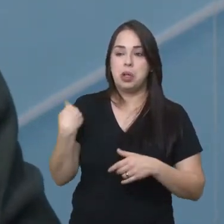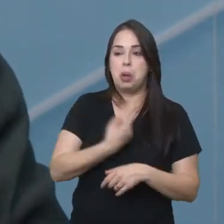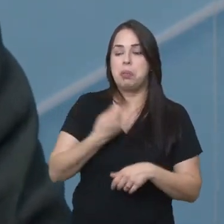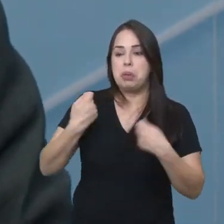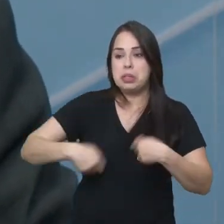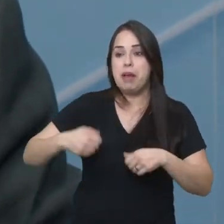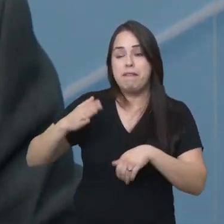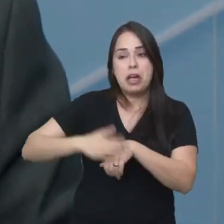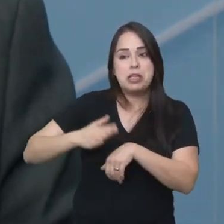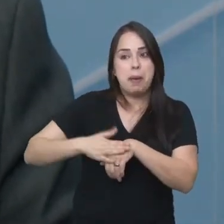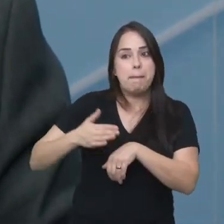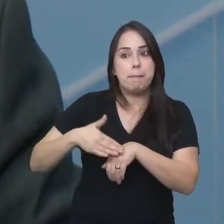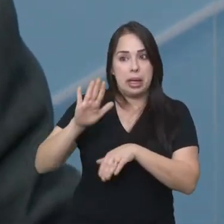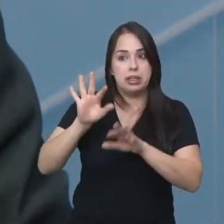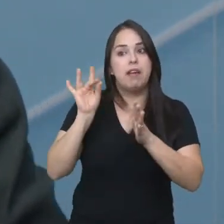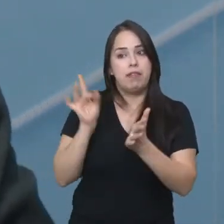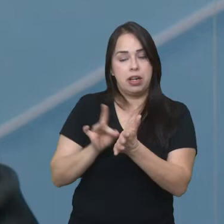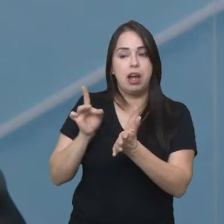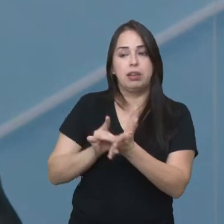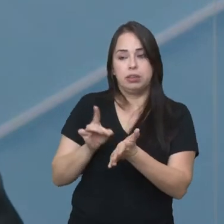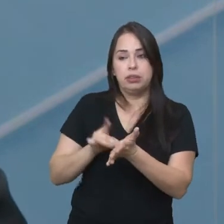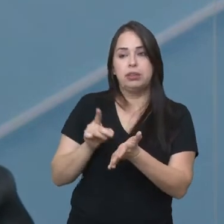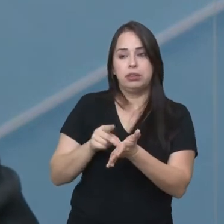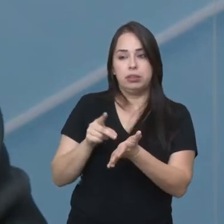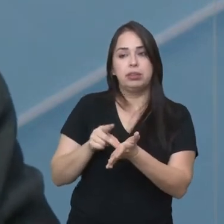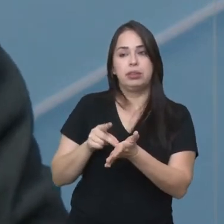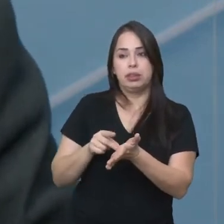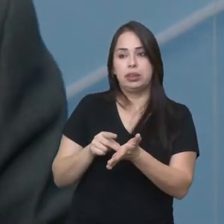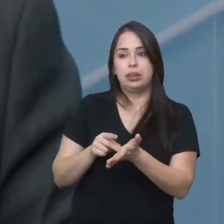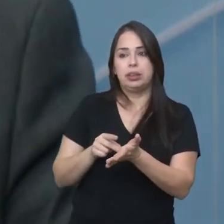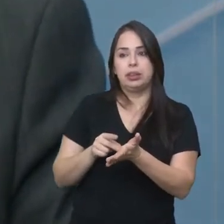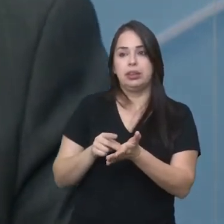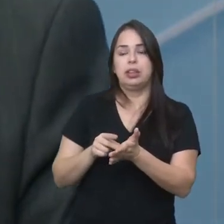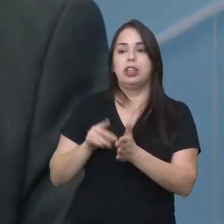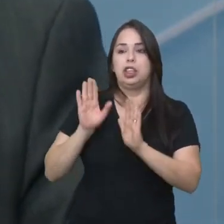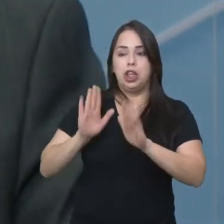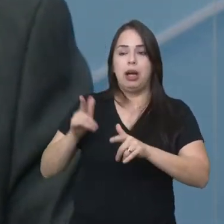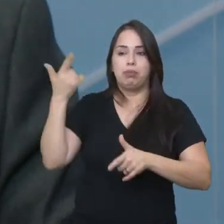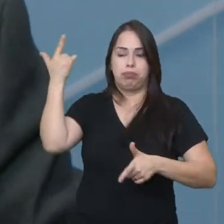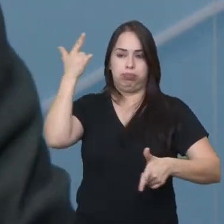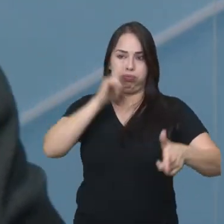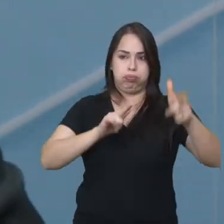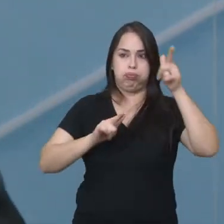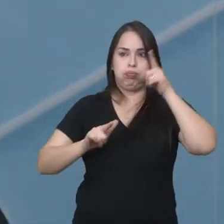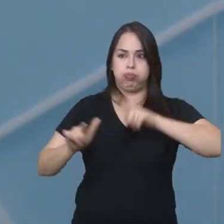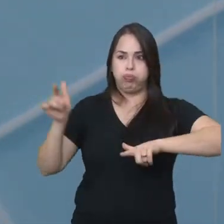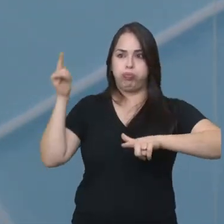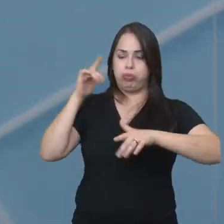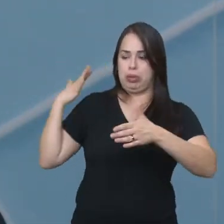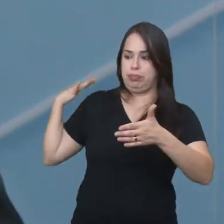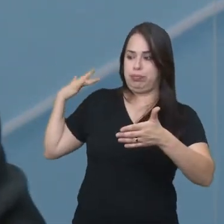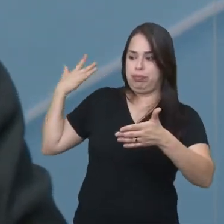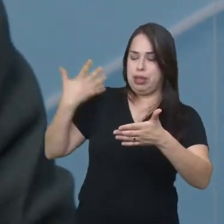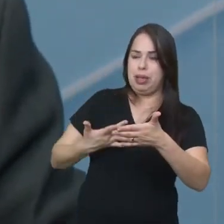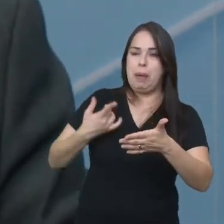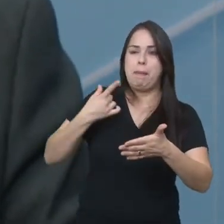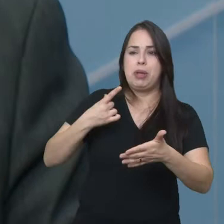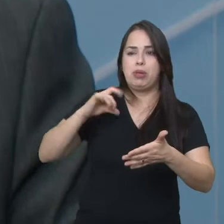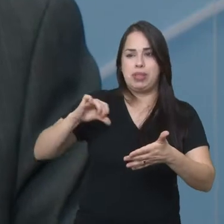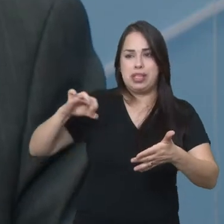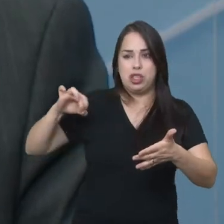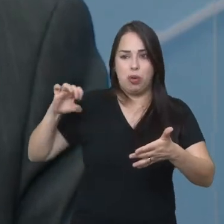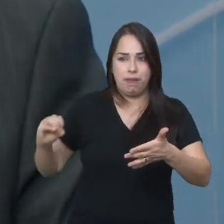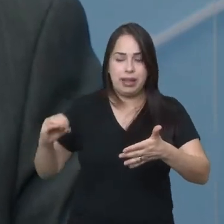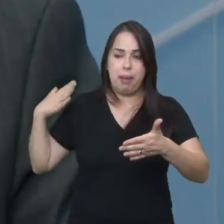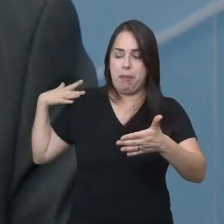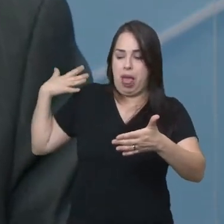fazer, né, é verdade, né, há muito por fazer. Houve muita conquista dos anos de 1990 para